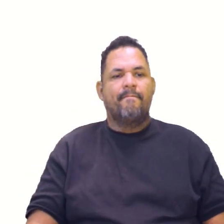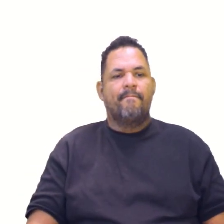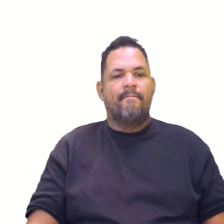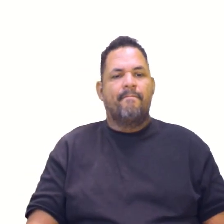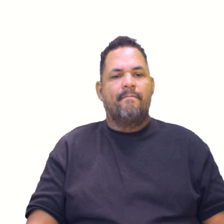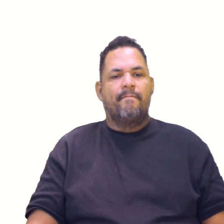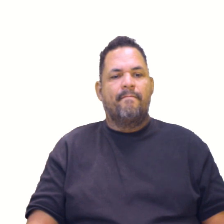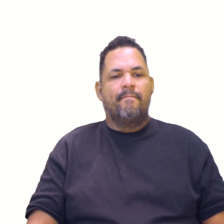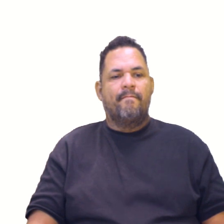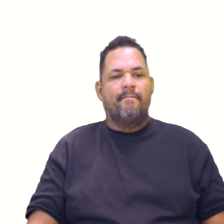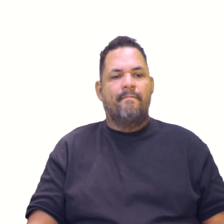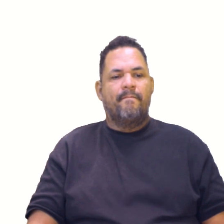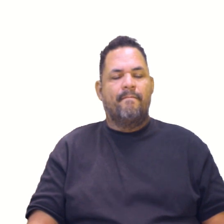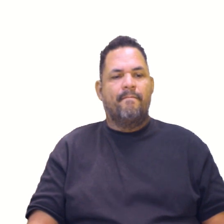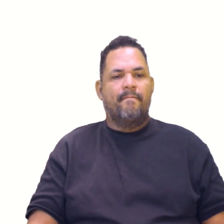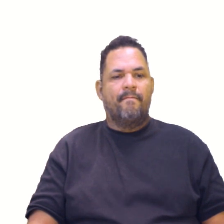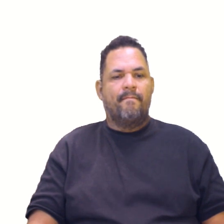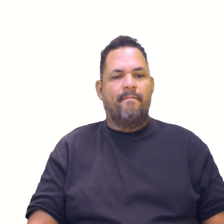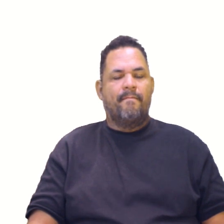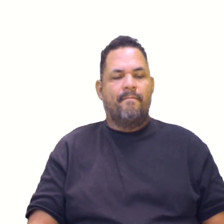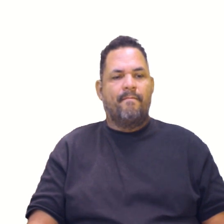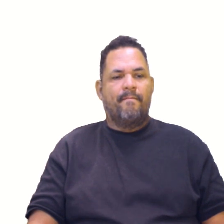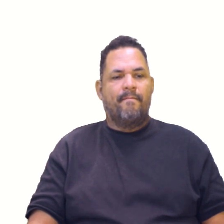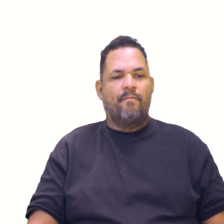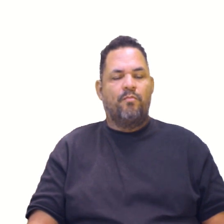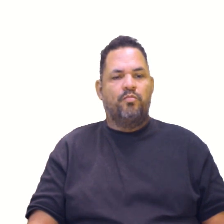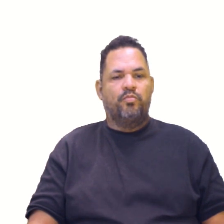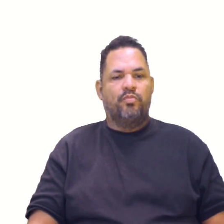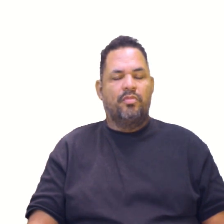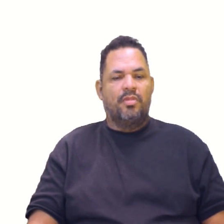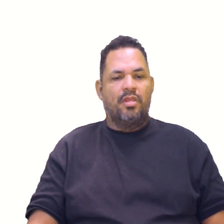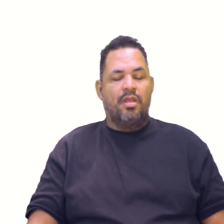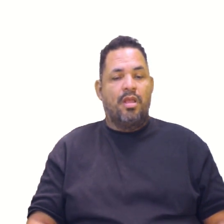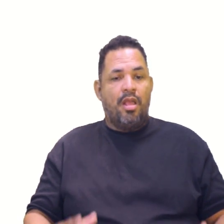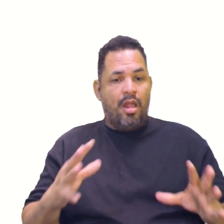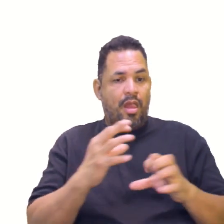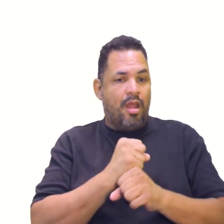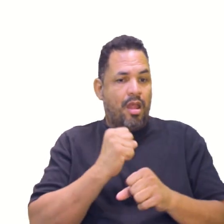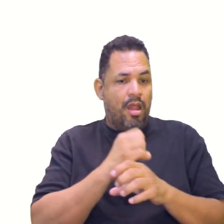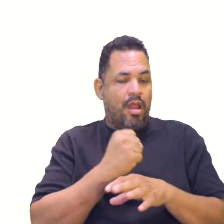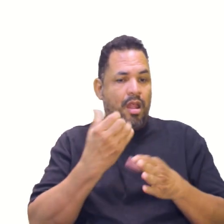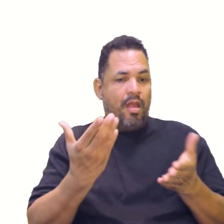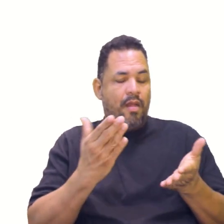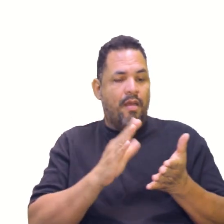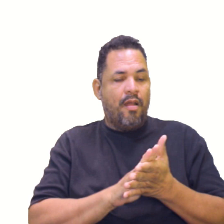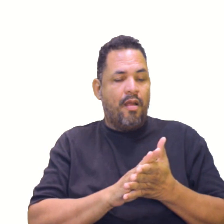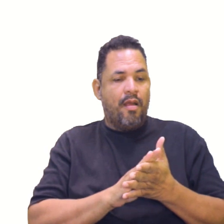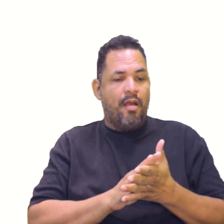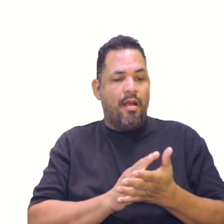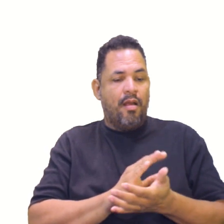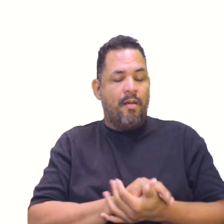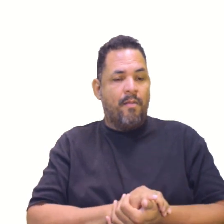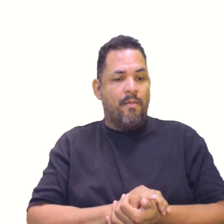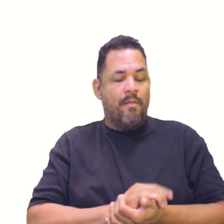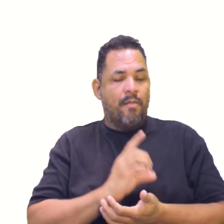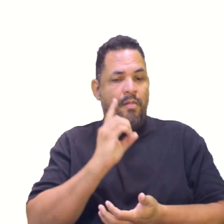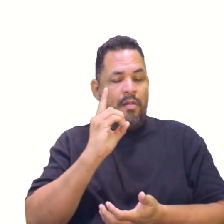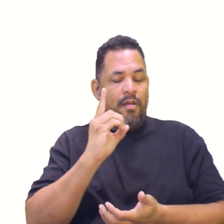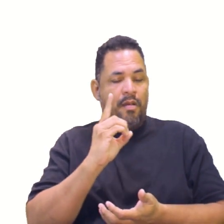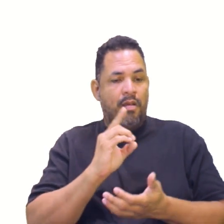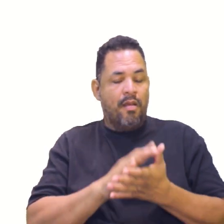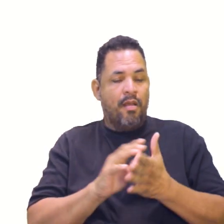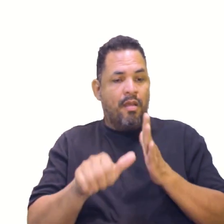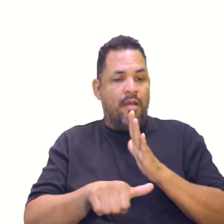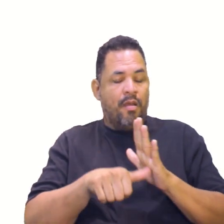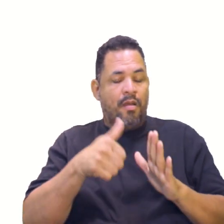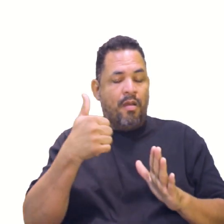favor. E multiplica as diagonais lá fora. Vamos lá. Então, o determinante, o nosso D, vai ser... Primeiro